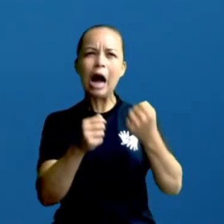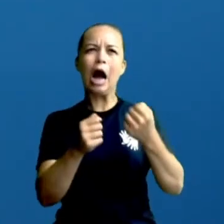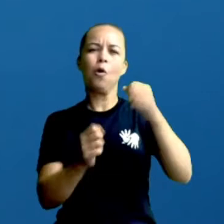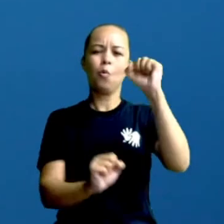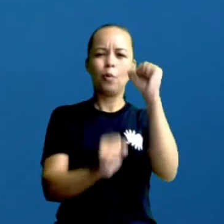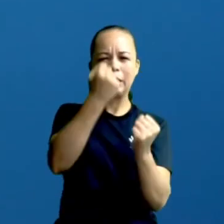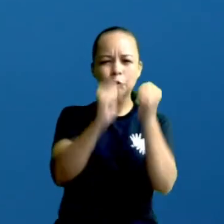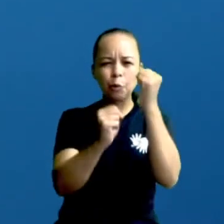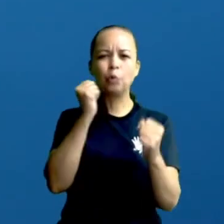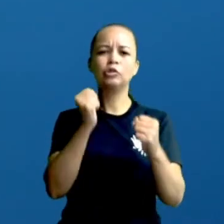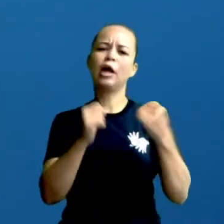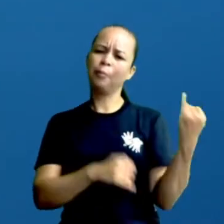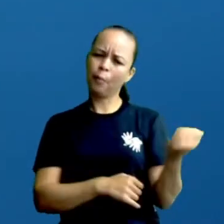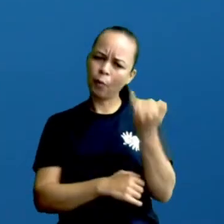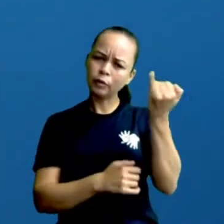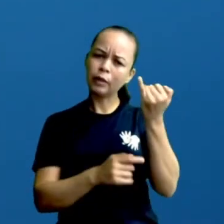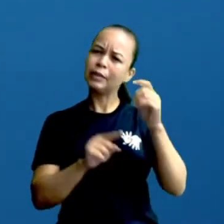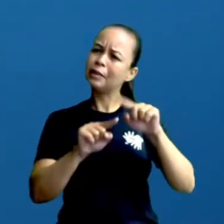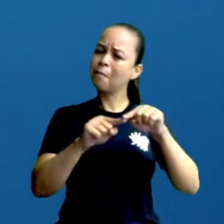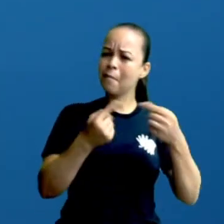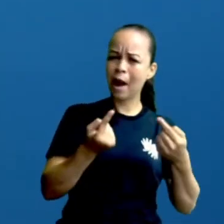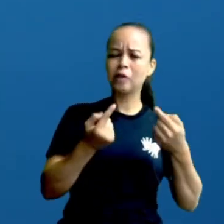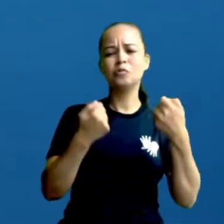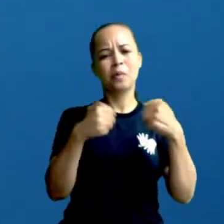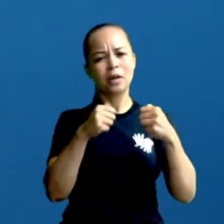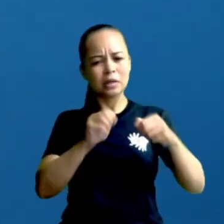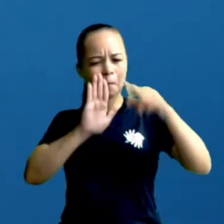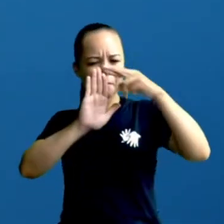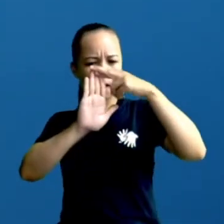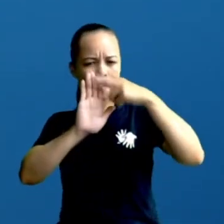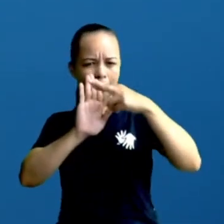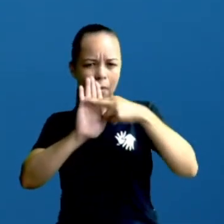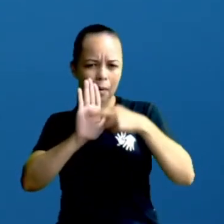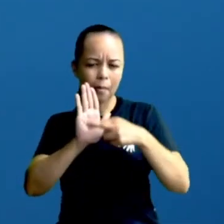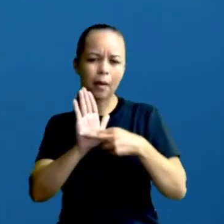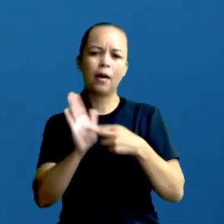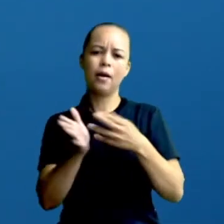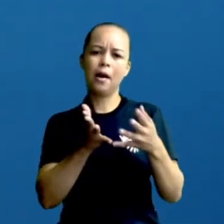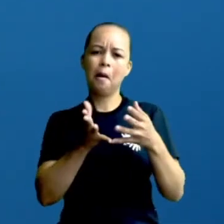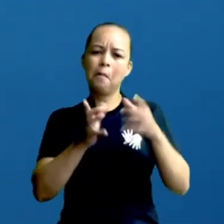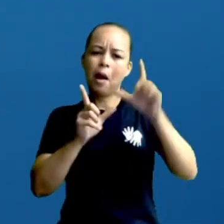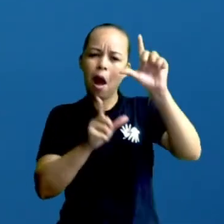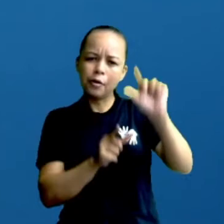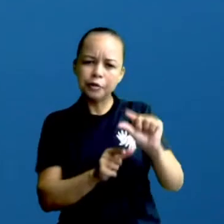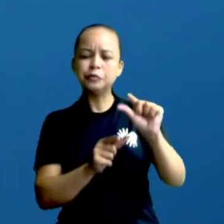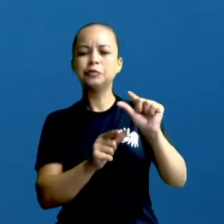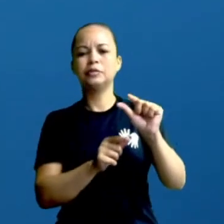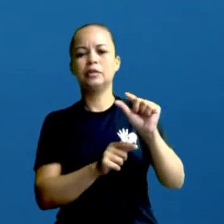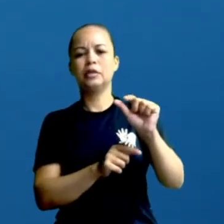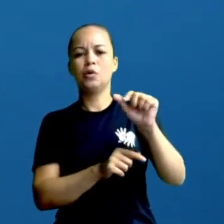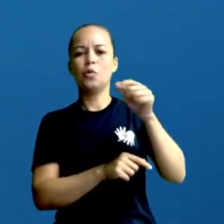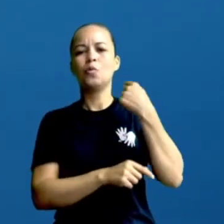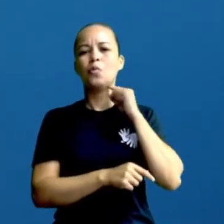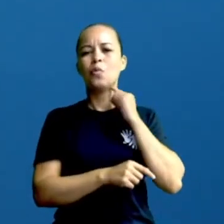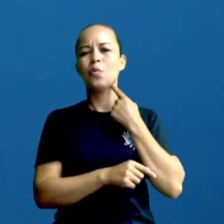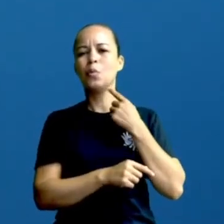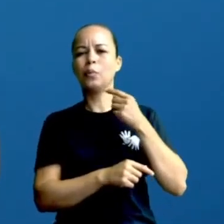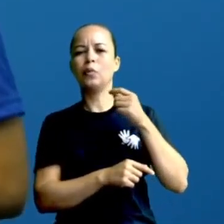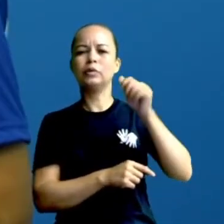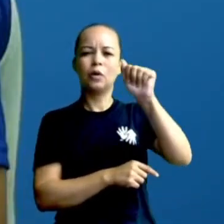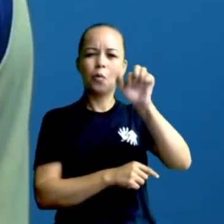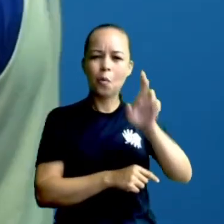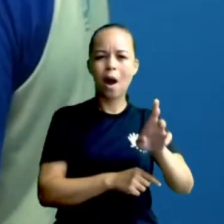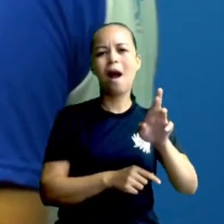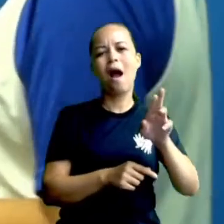são os protocolos, né? Quais são os encaminhamentos que a gente pode fazer para reduzir essa poluição, né? Então, tem que pensar nessas